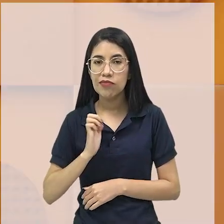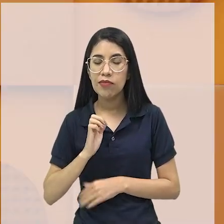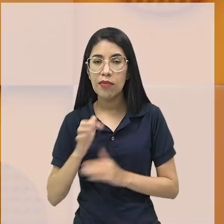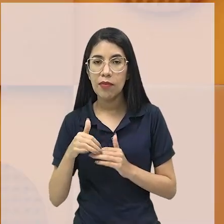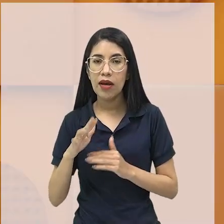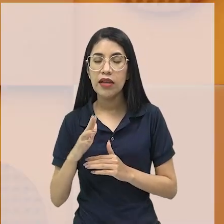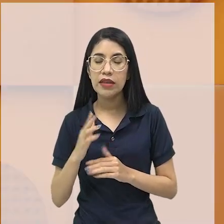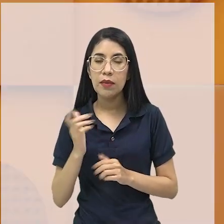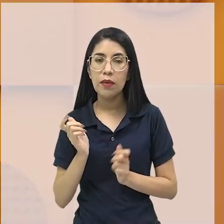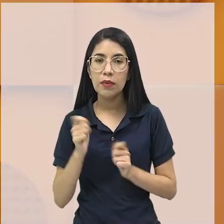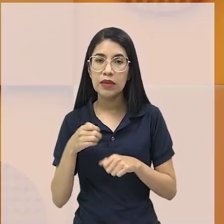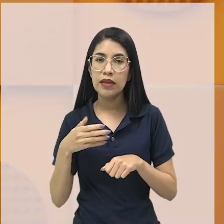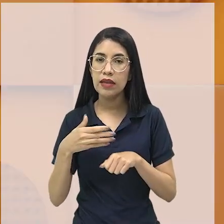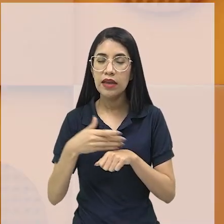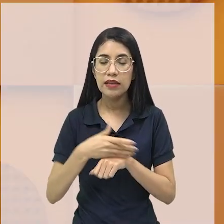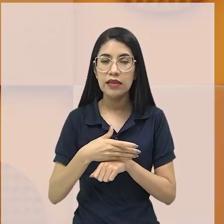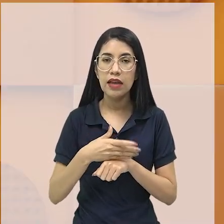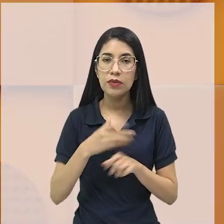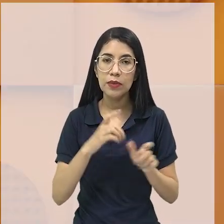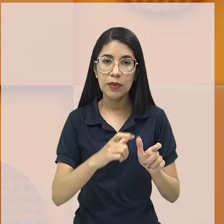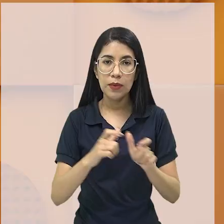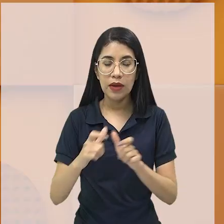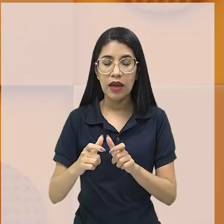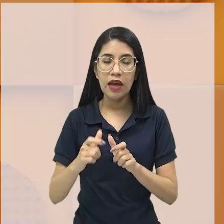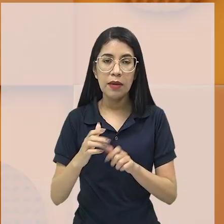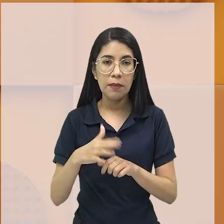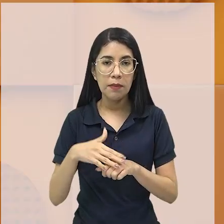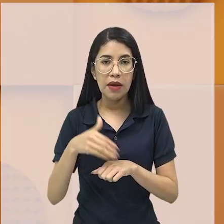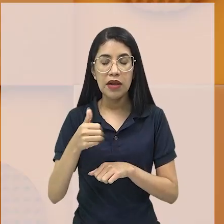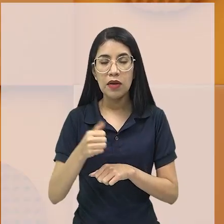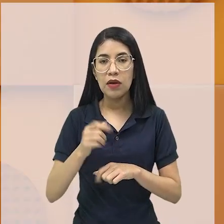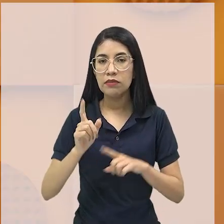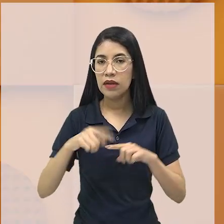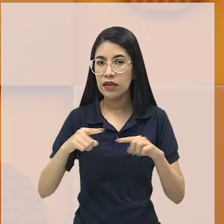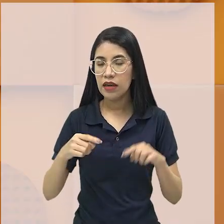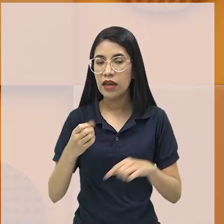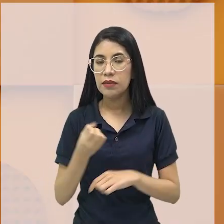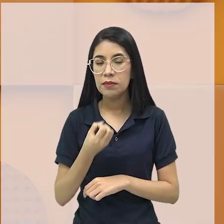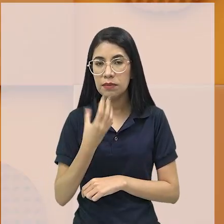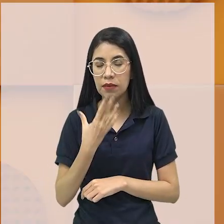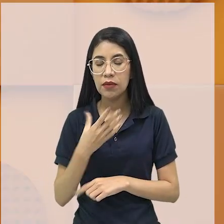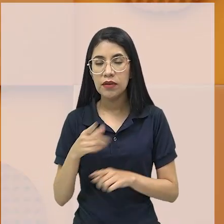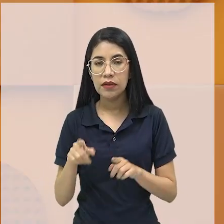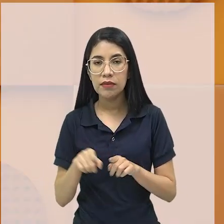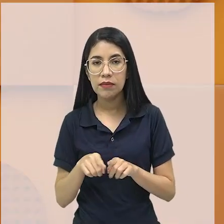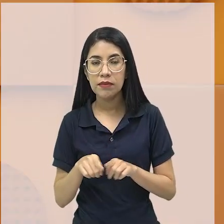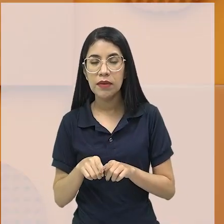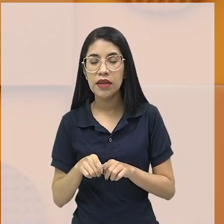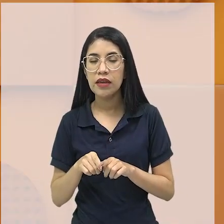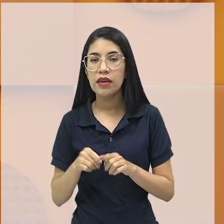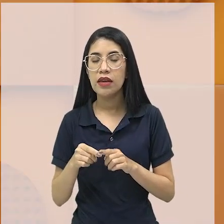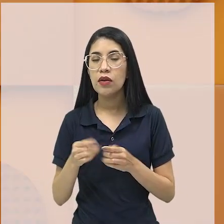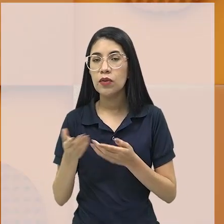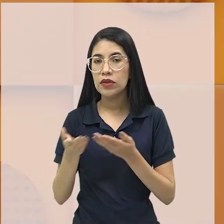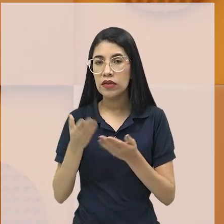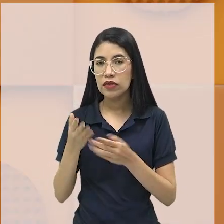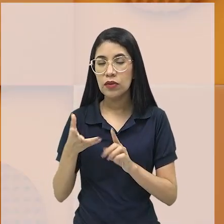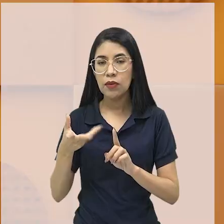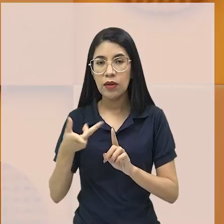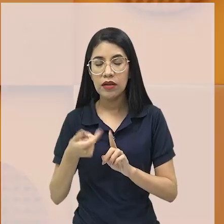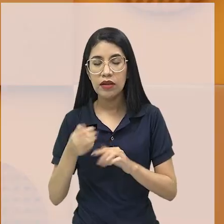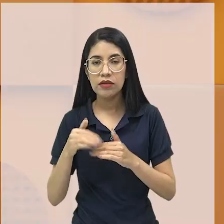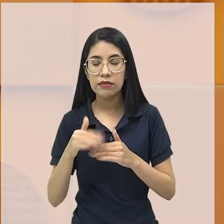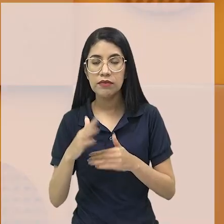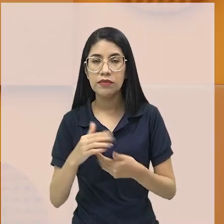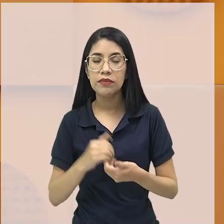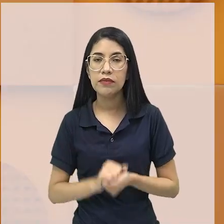mais acesso a locais, bens de consumo ou qualidade de serviços, né? Então percebam aí